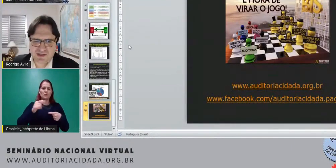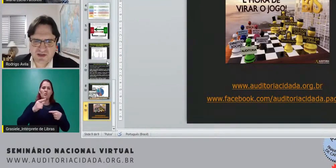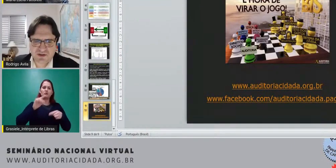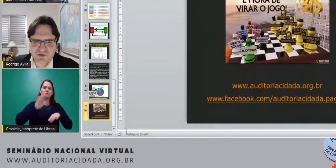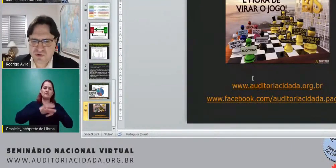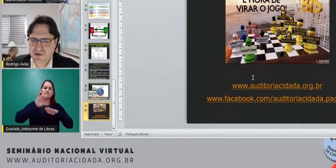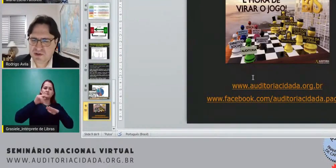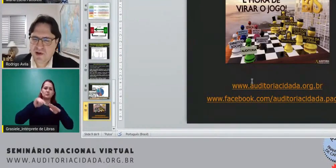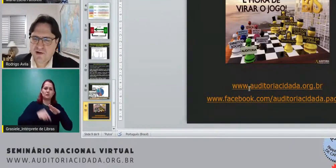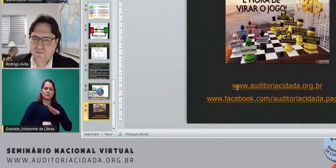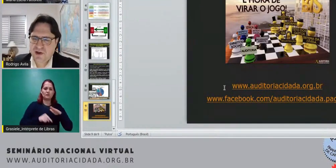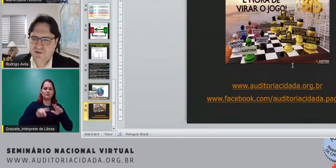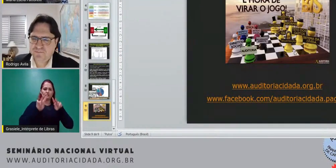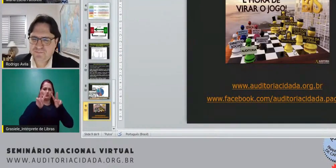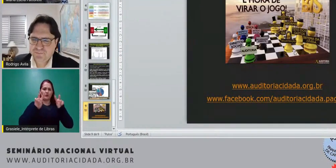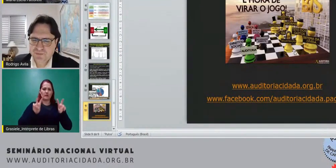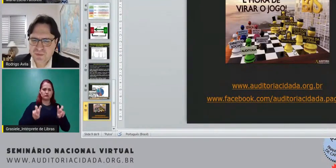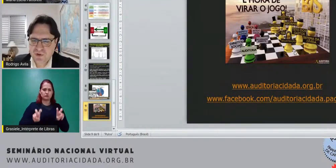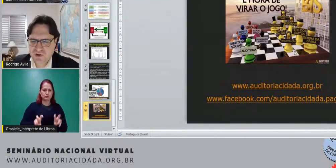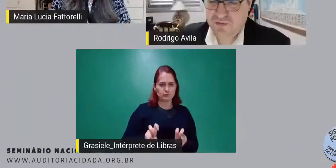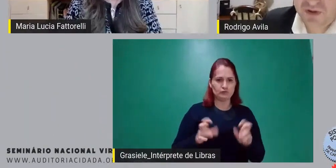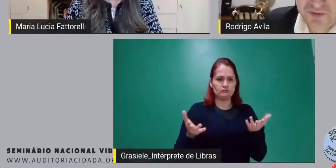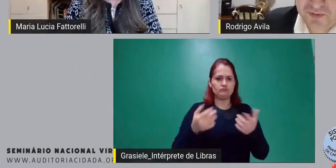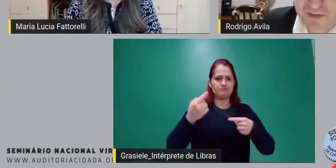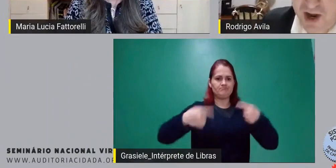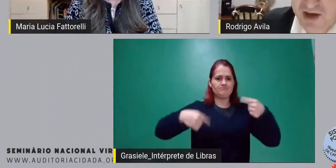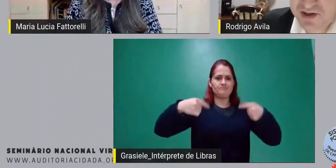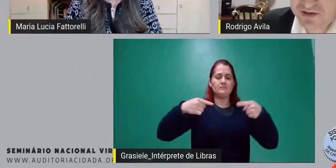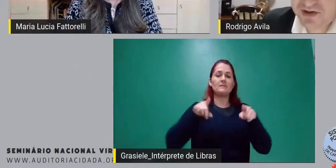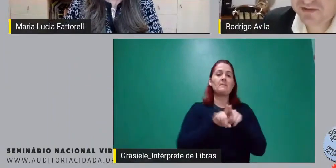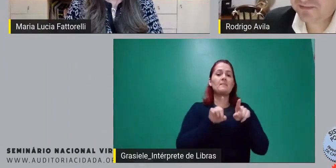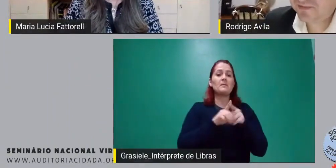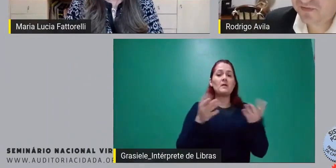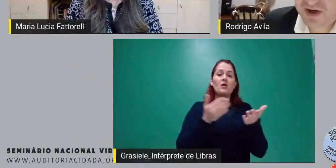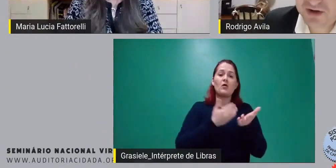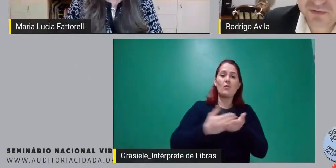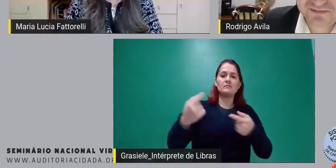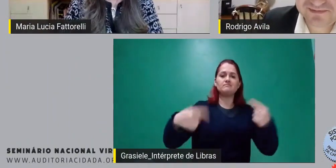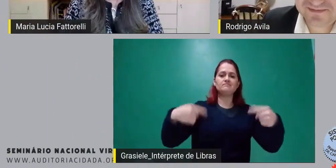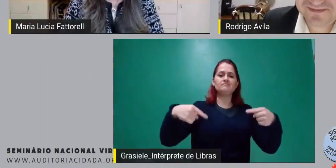todas essas questões, né? E vamos para o debate, é isso aí. Valeu.